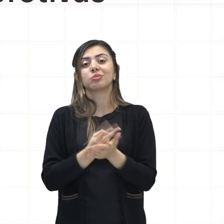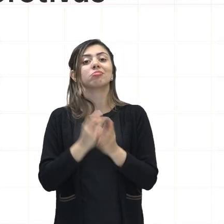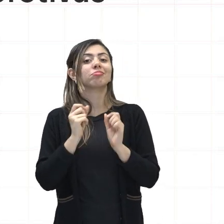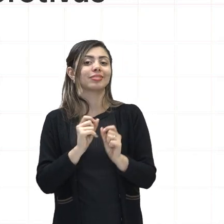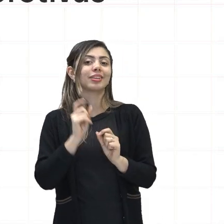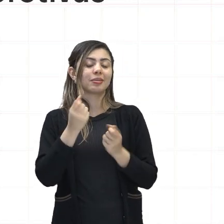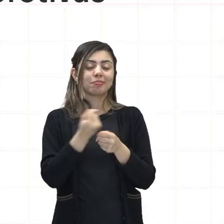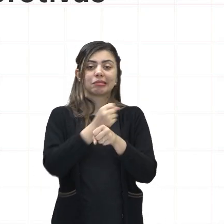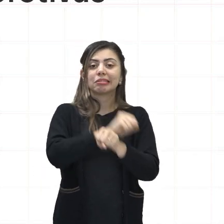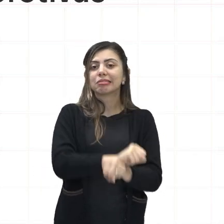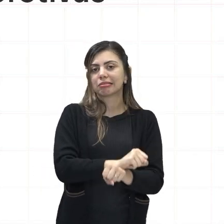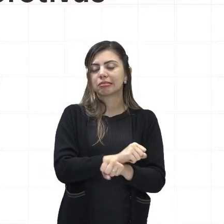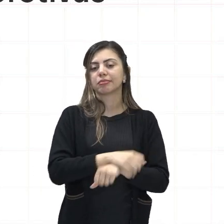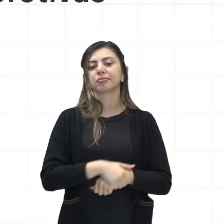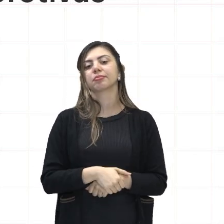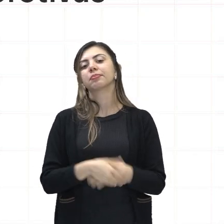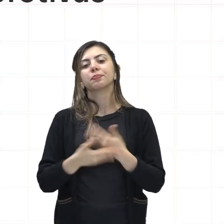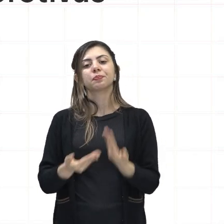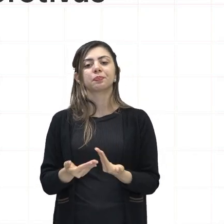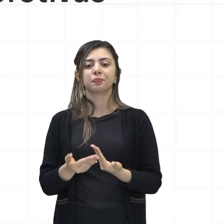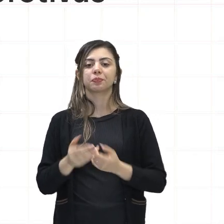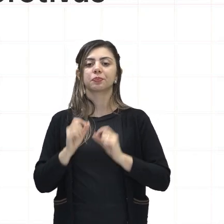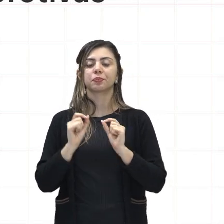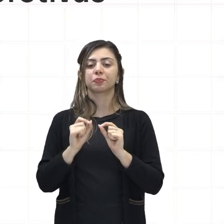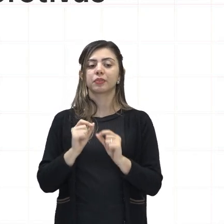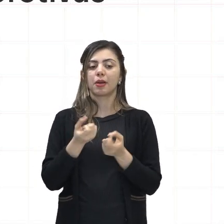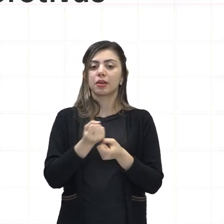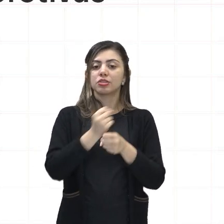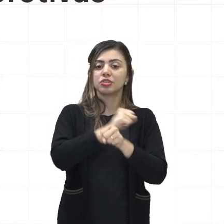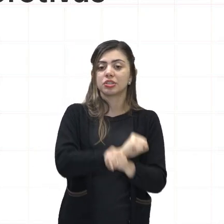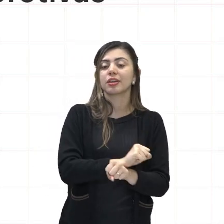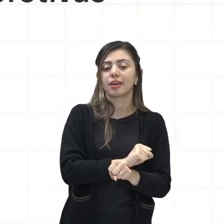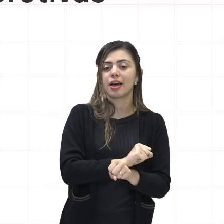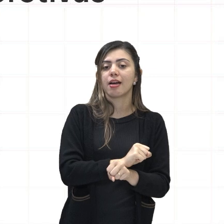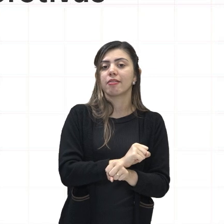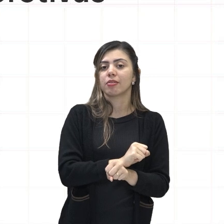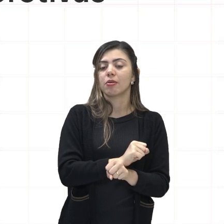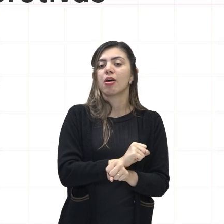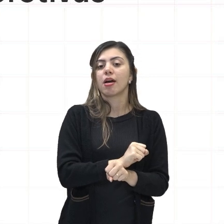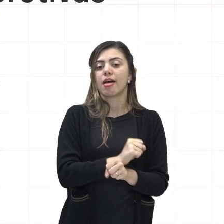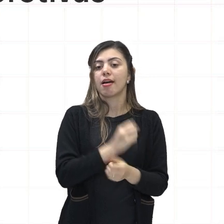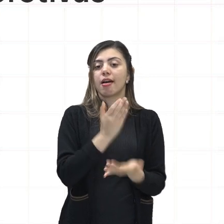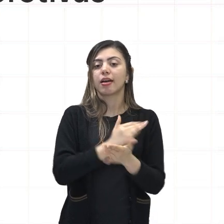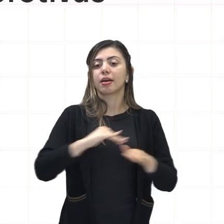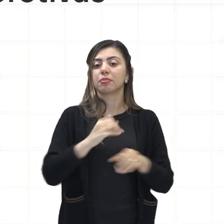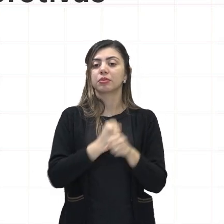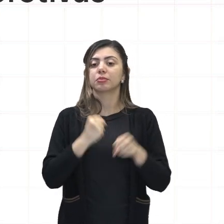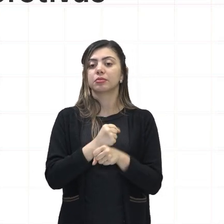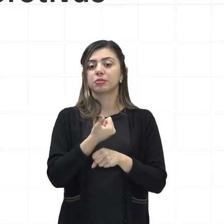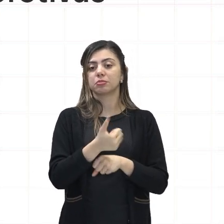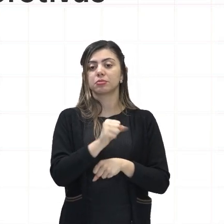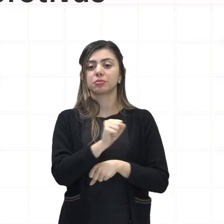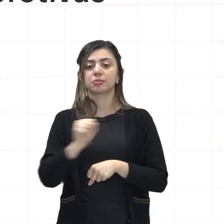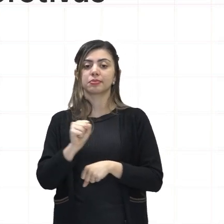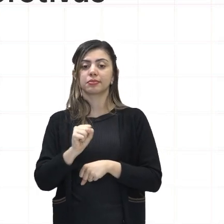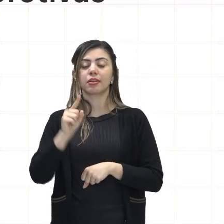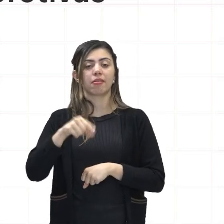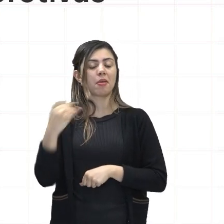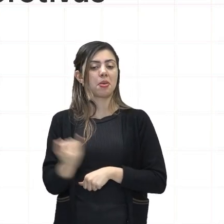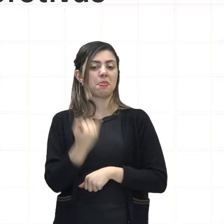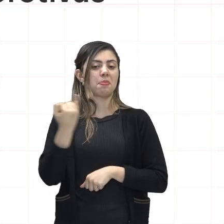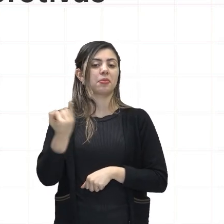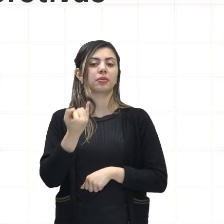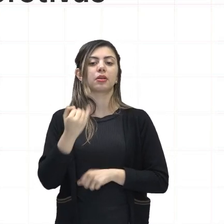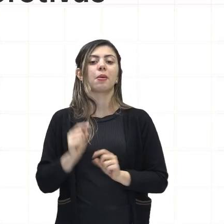tá bom? A abolição da escravatura em 1888 foi um marco importante, mas